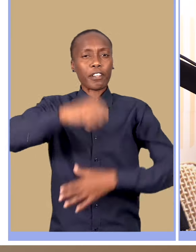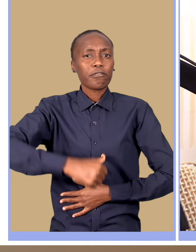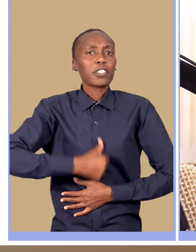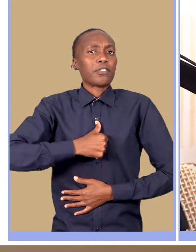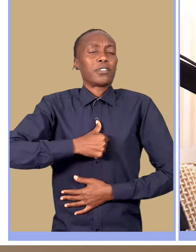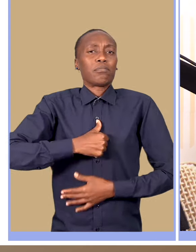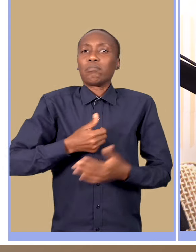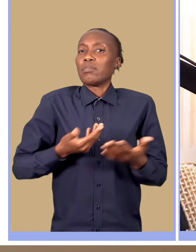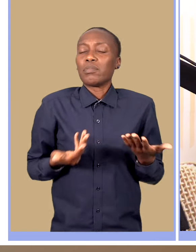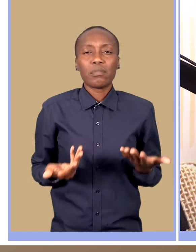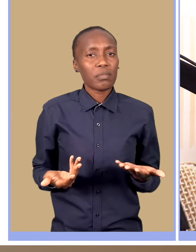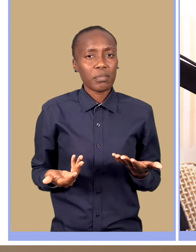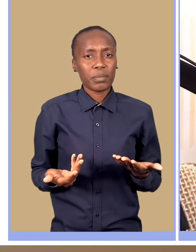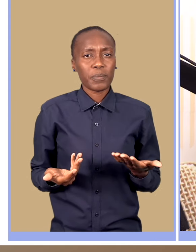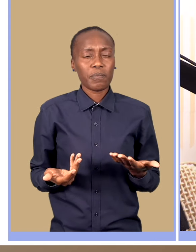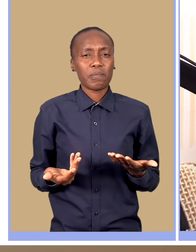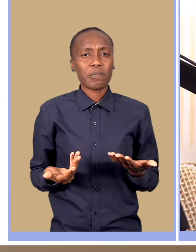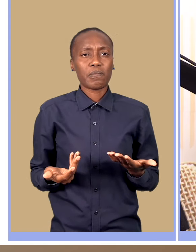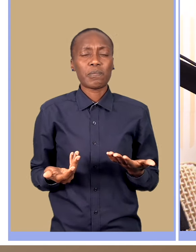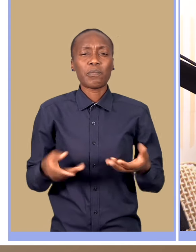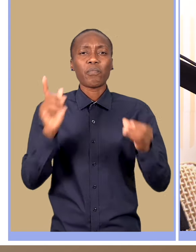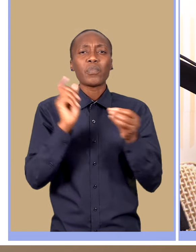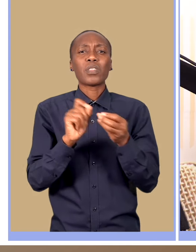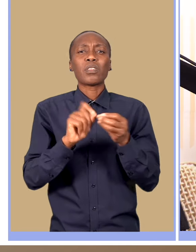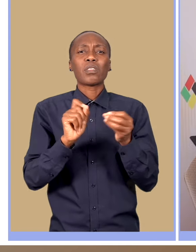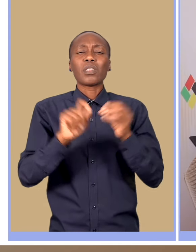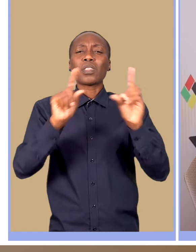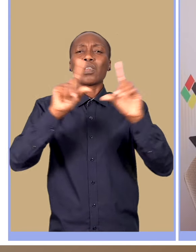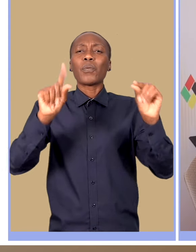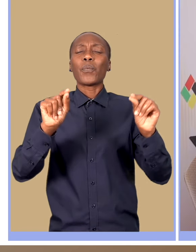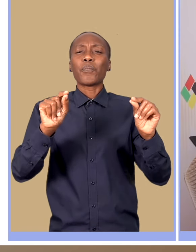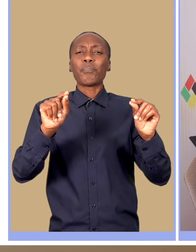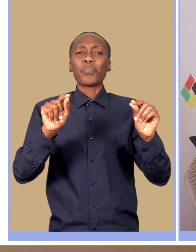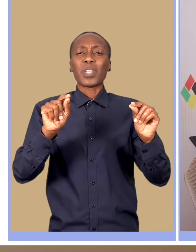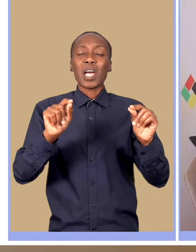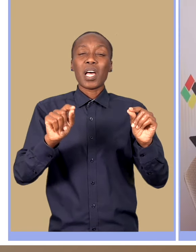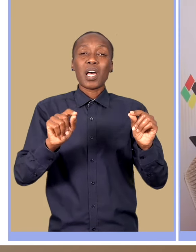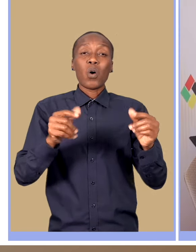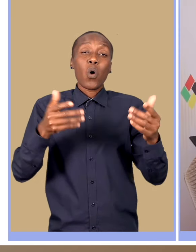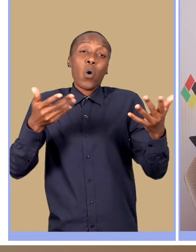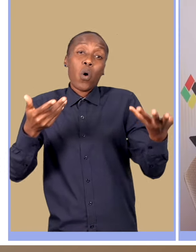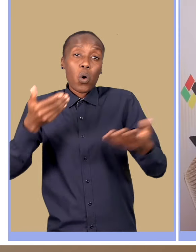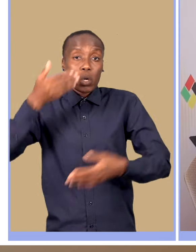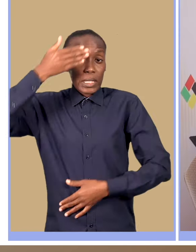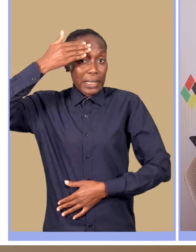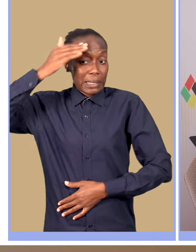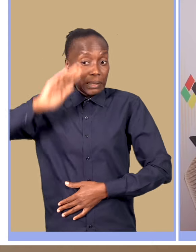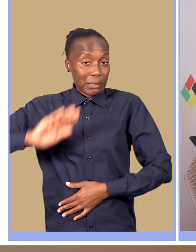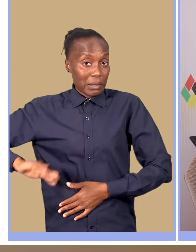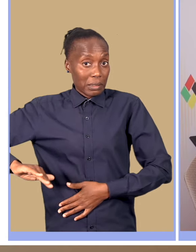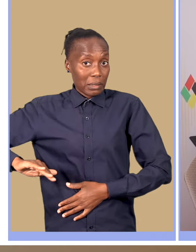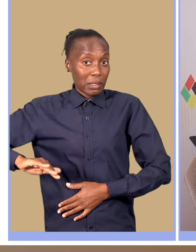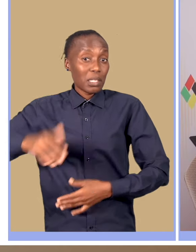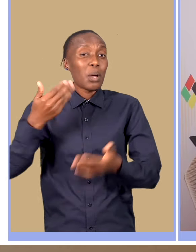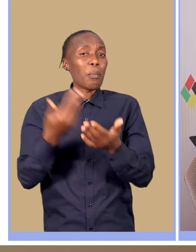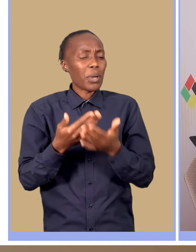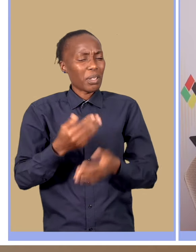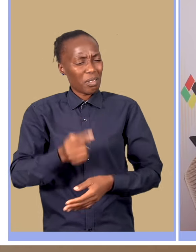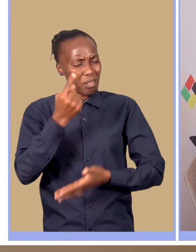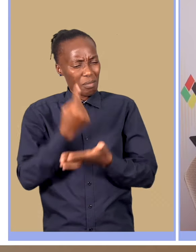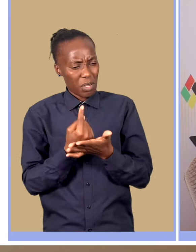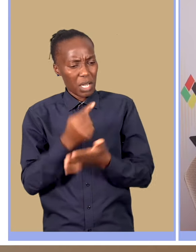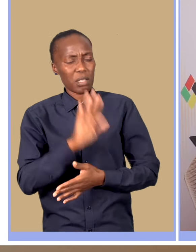verdade. Mas há uma questão que é, de fato, de uma espécie de esquecimento desta necessidade.